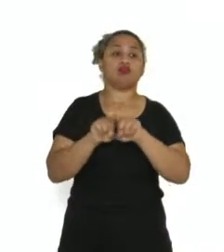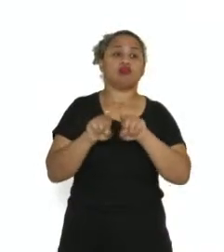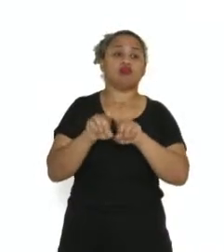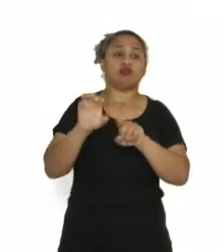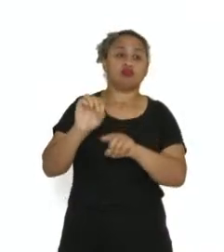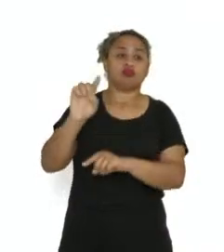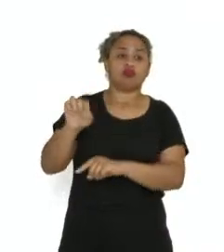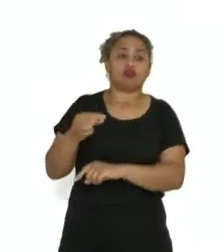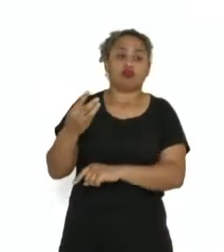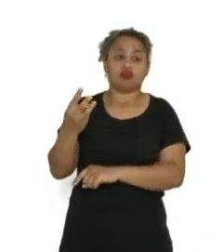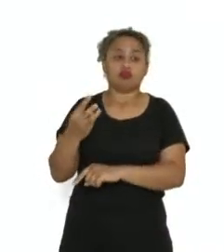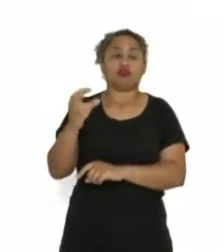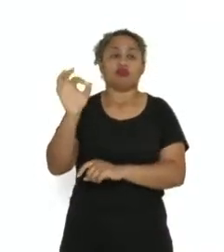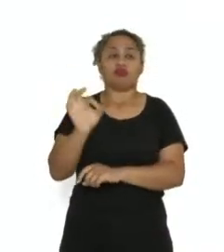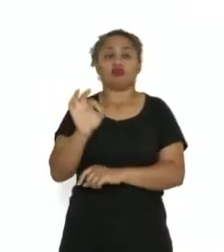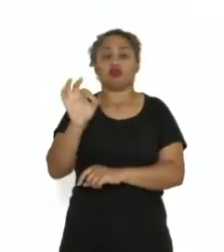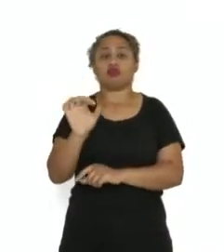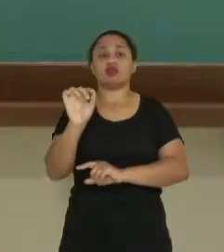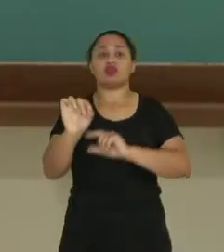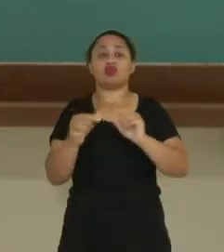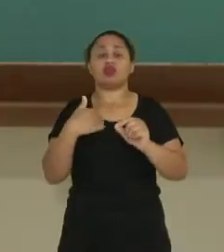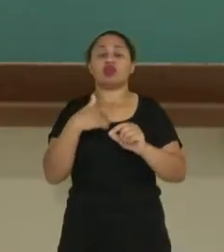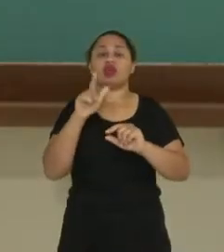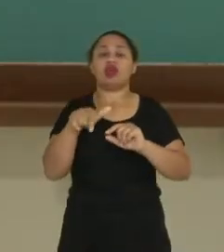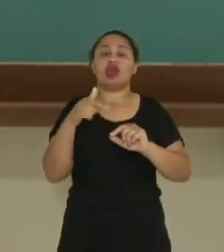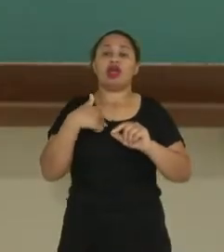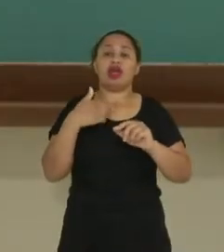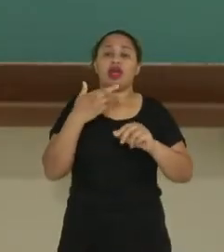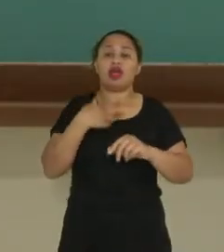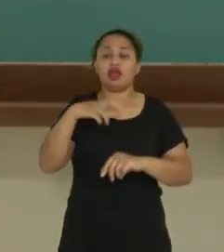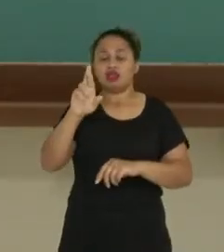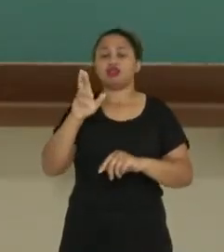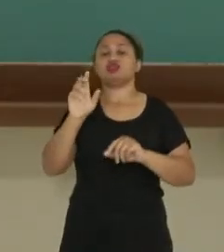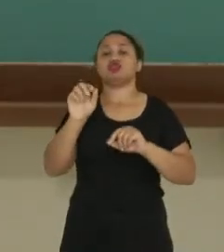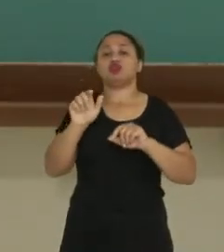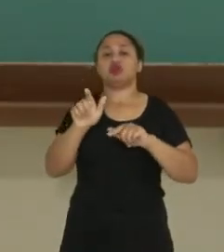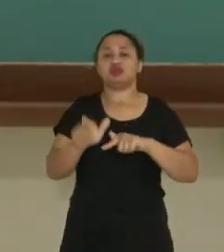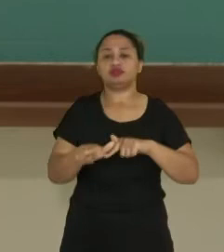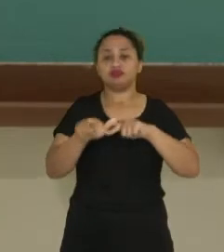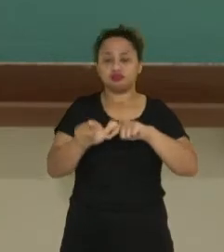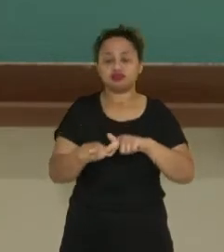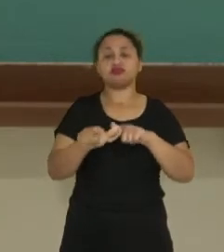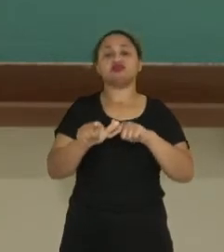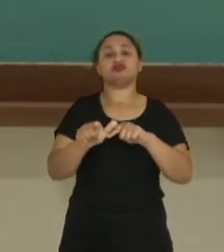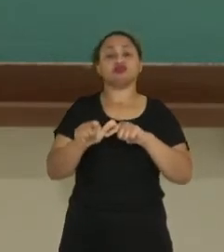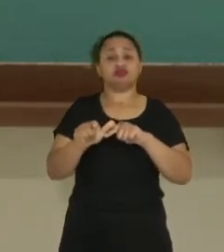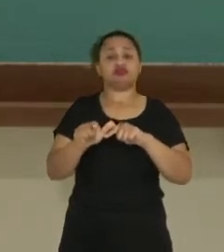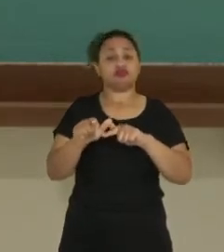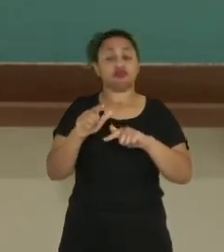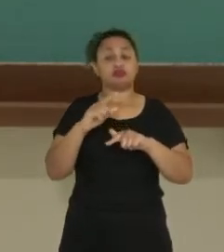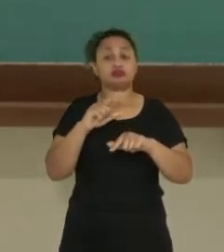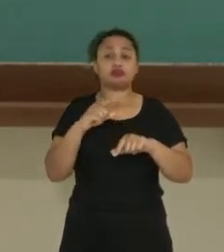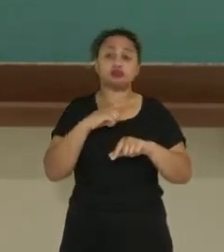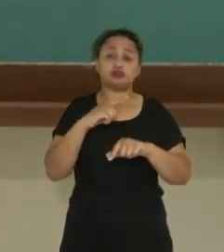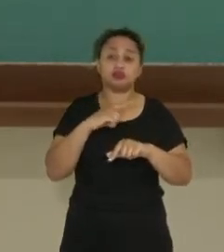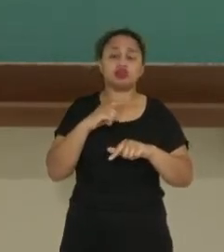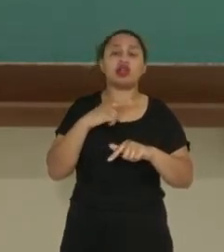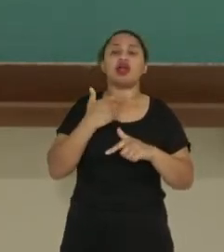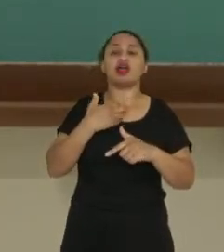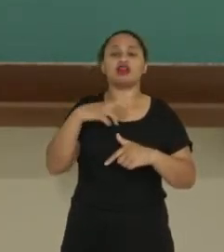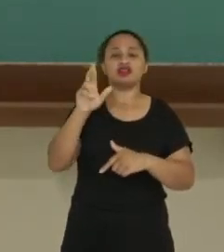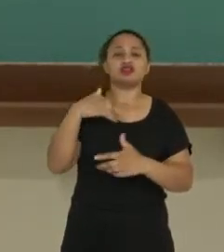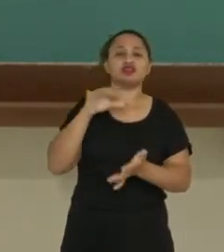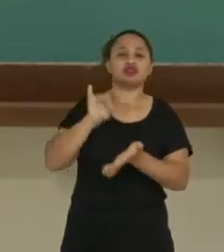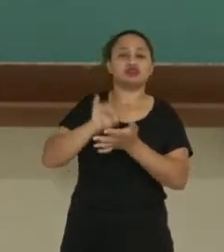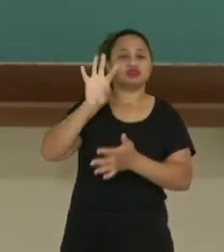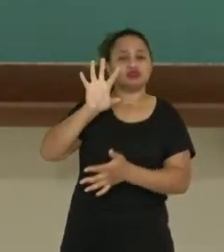0,3% religiões afro-brasileiras, como a Umbanda e o Candomblé. Então, essa miscigenação também na questão da